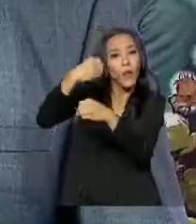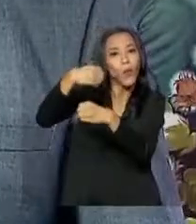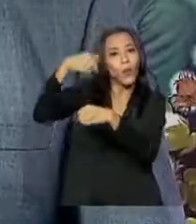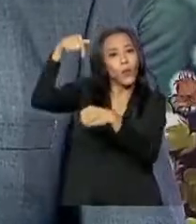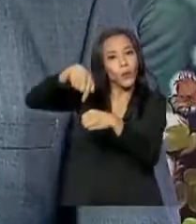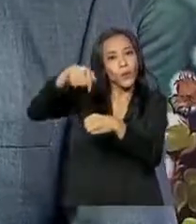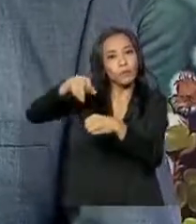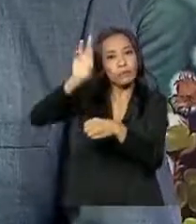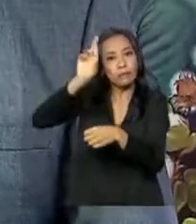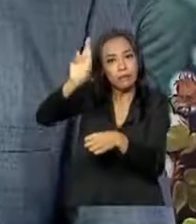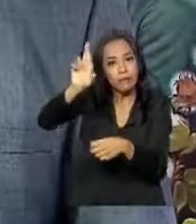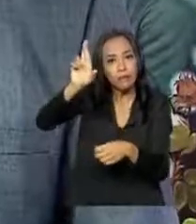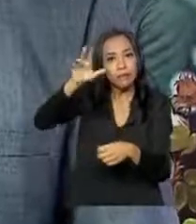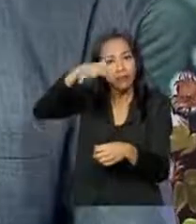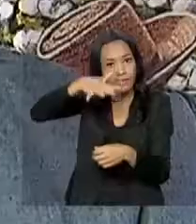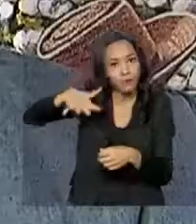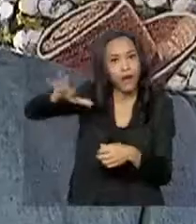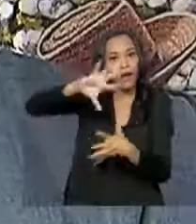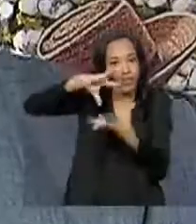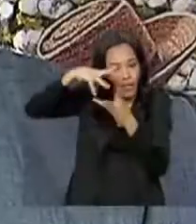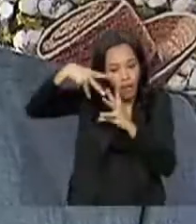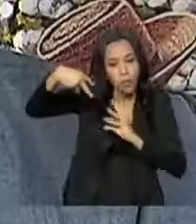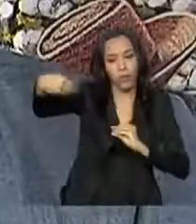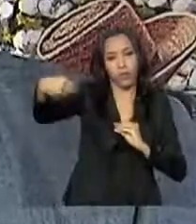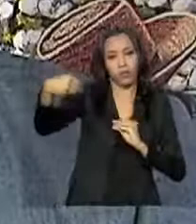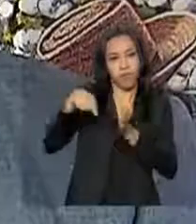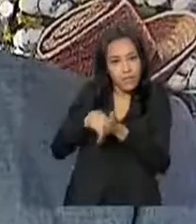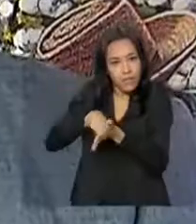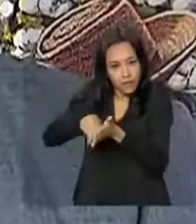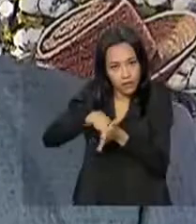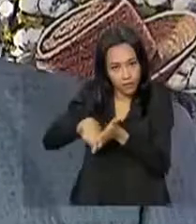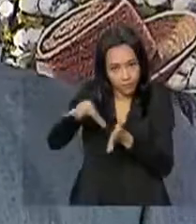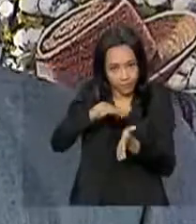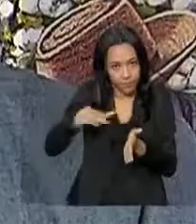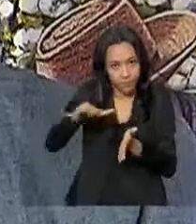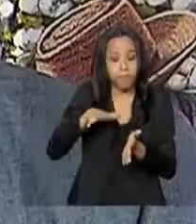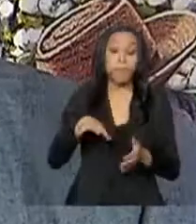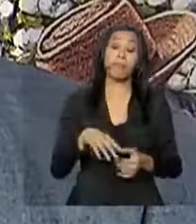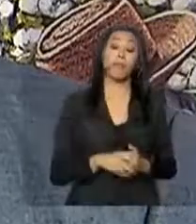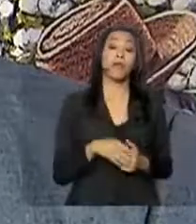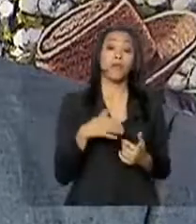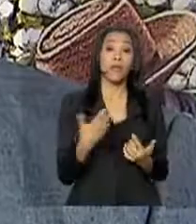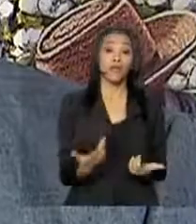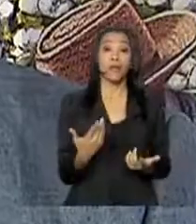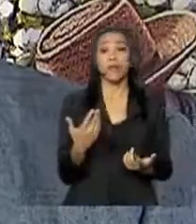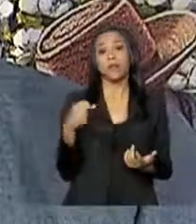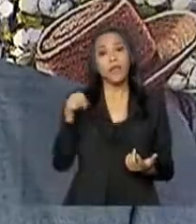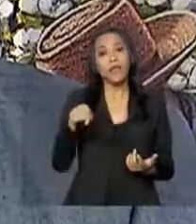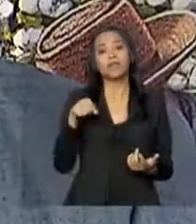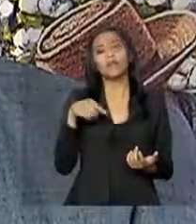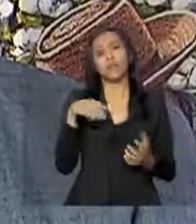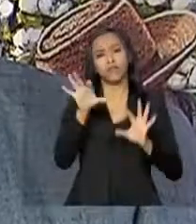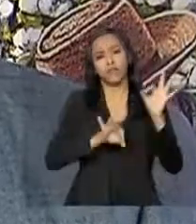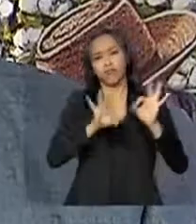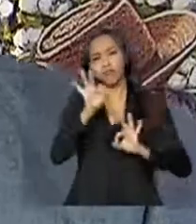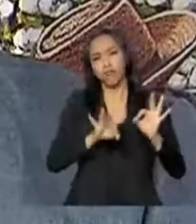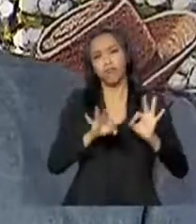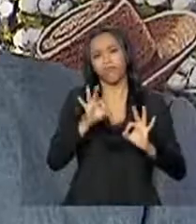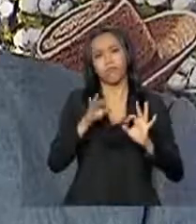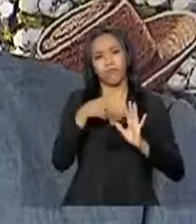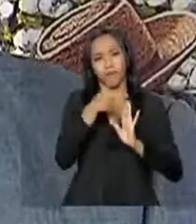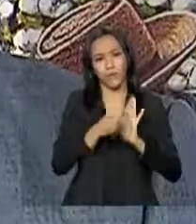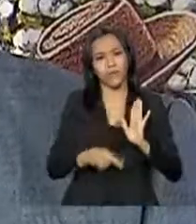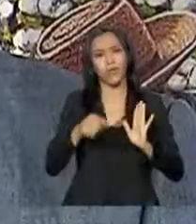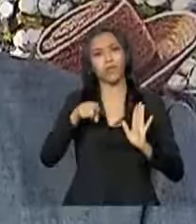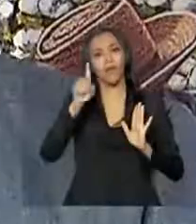Brasileiro de Referência em Classificação de Algodão. E uma das exigências desse processo de certificação